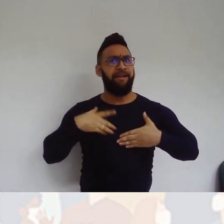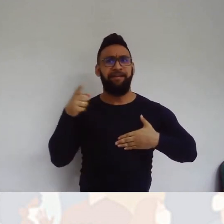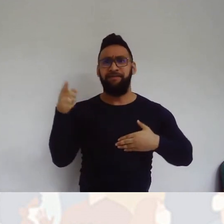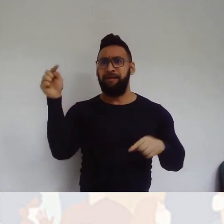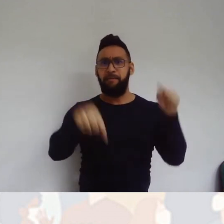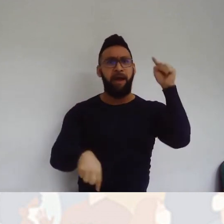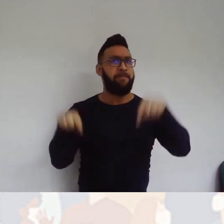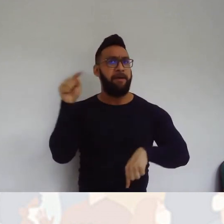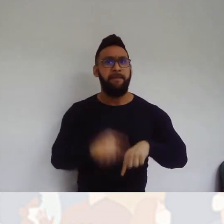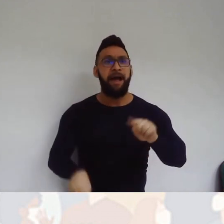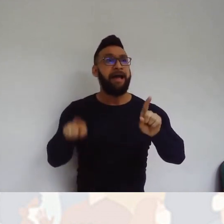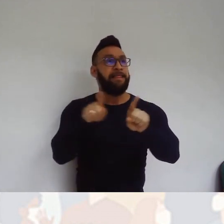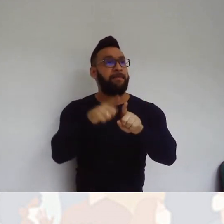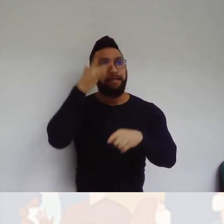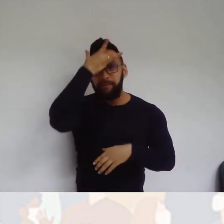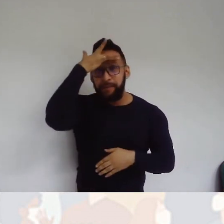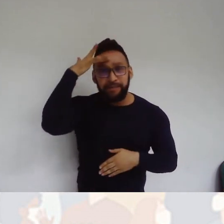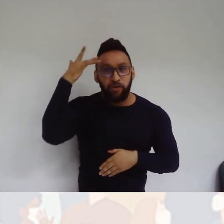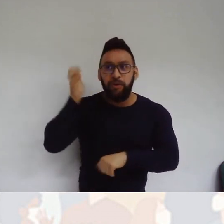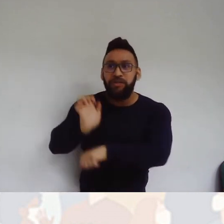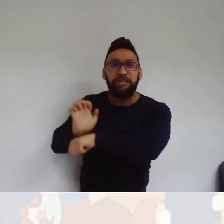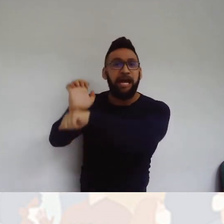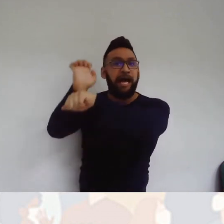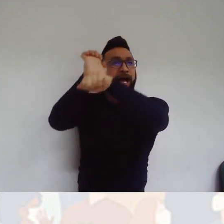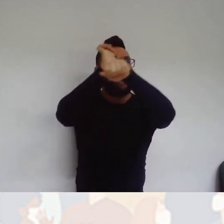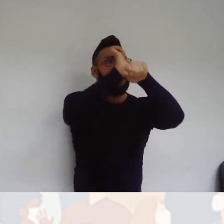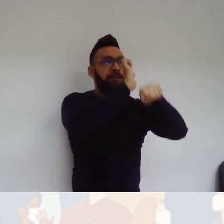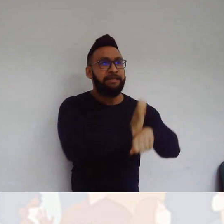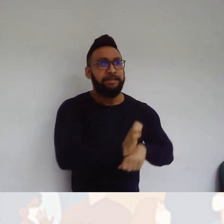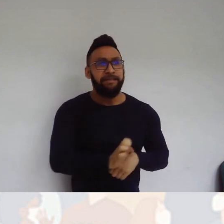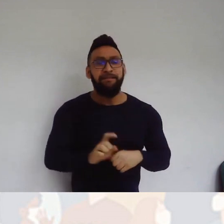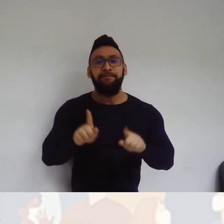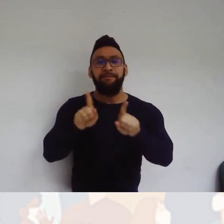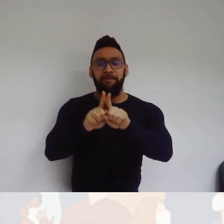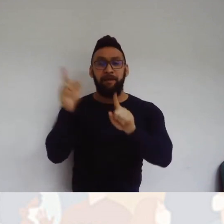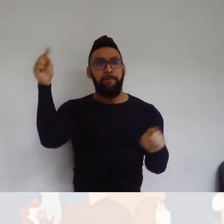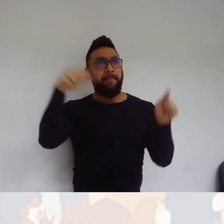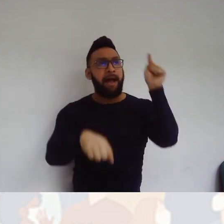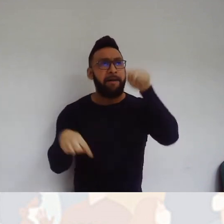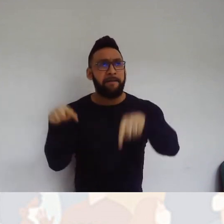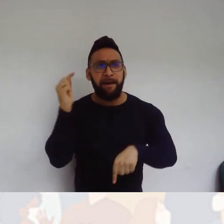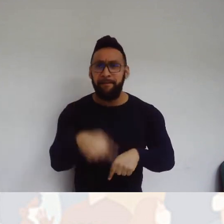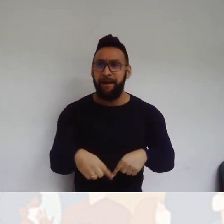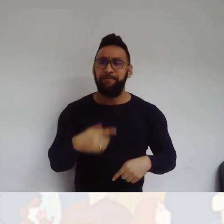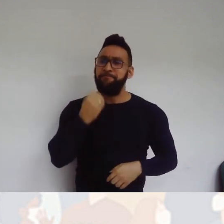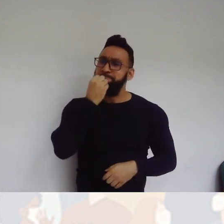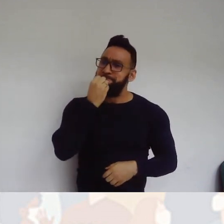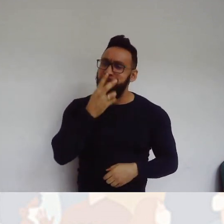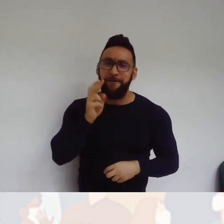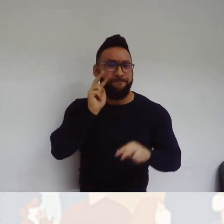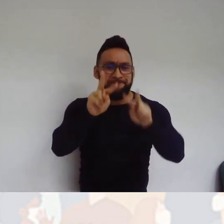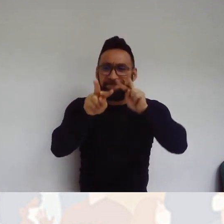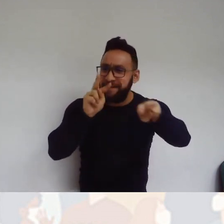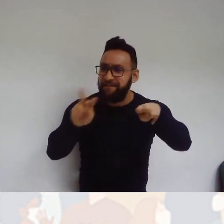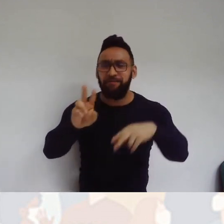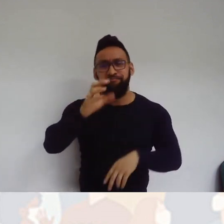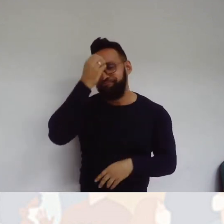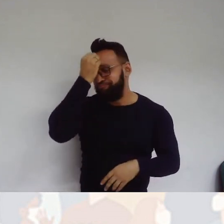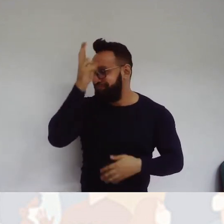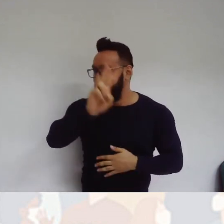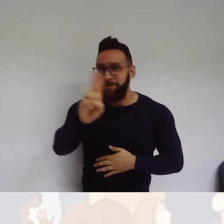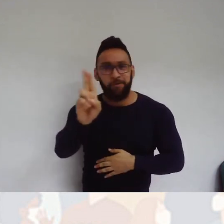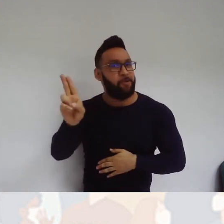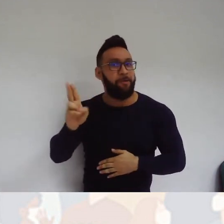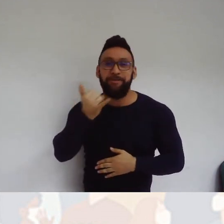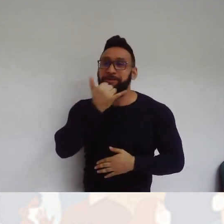As pessoas que vieram de longe também, não é, de outras universidades que estão aqui no evento. Estou muito feliz. Não sei o nome de todo mundo,